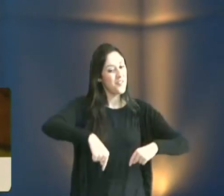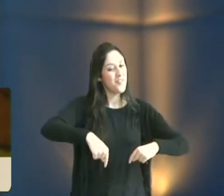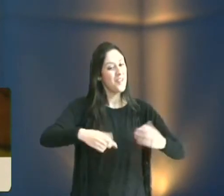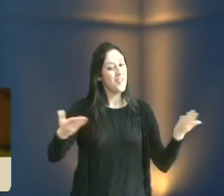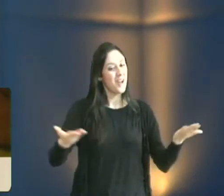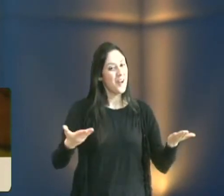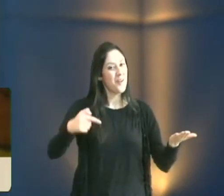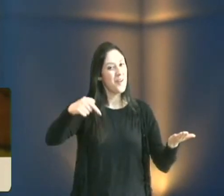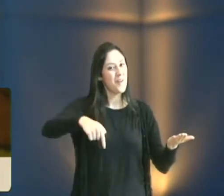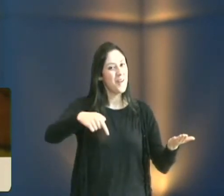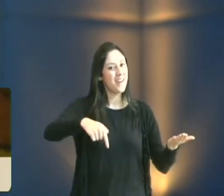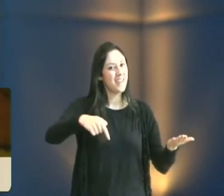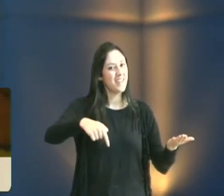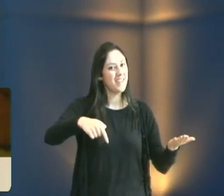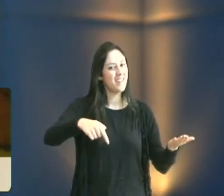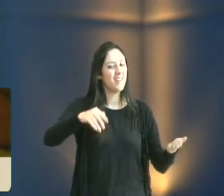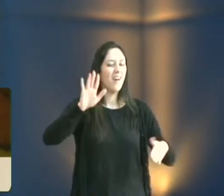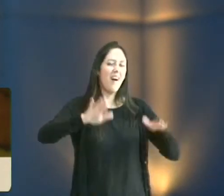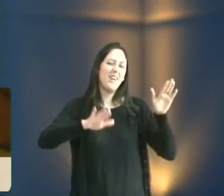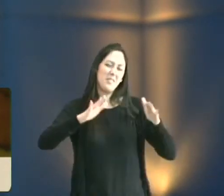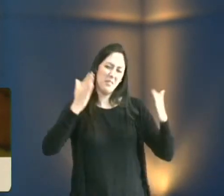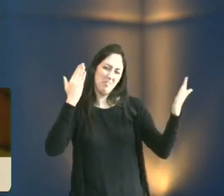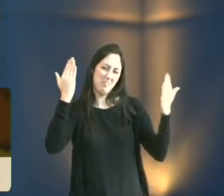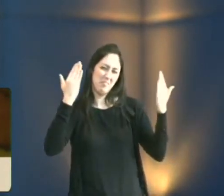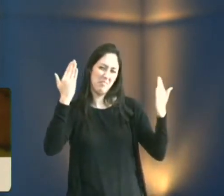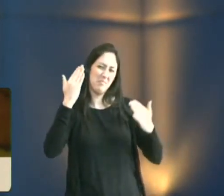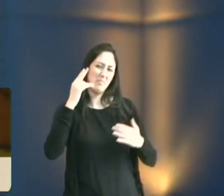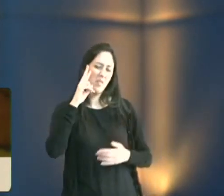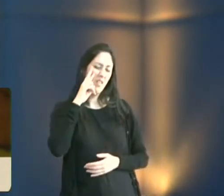da cama e ver: não tem jeito mais.